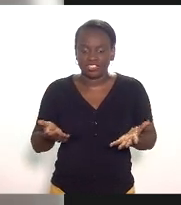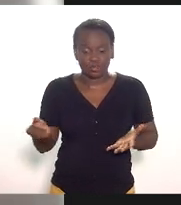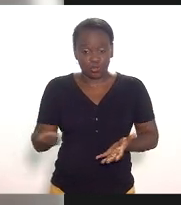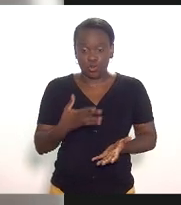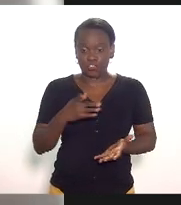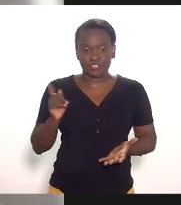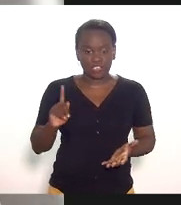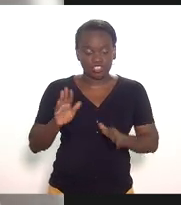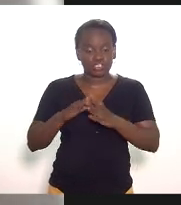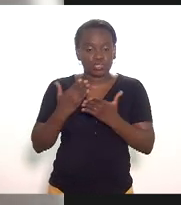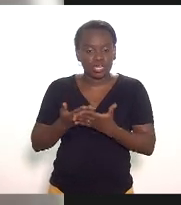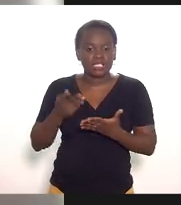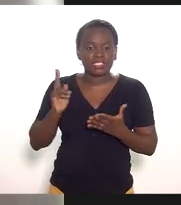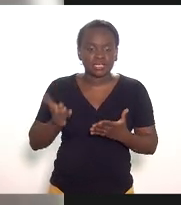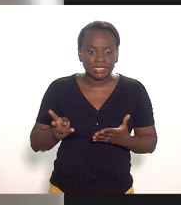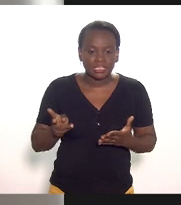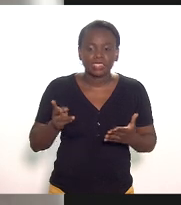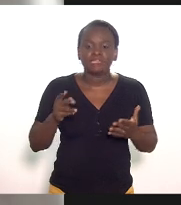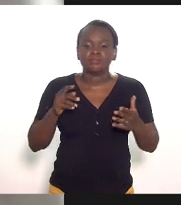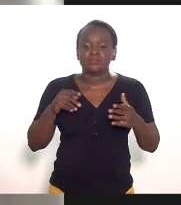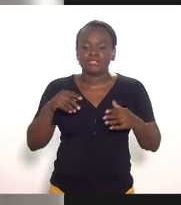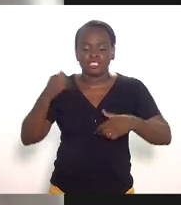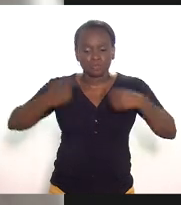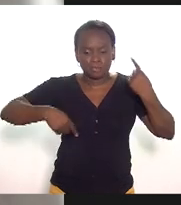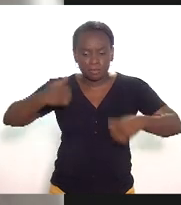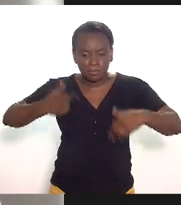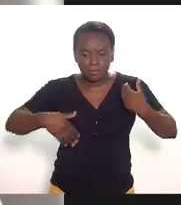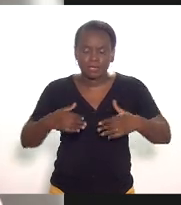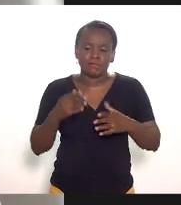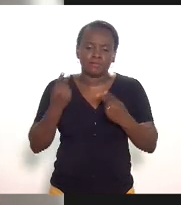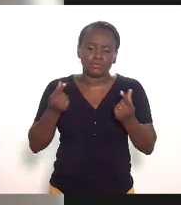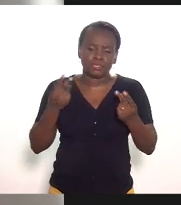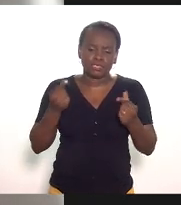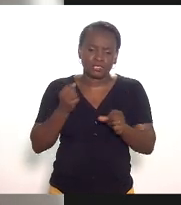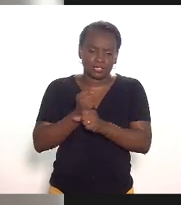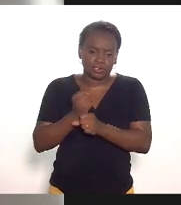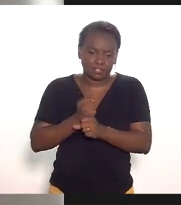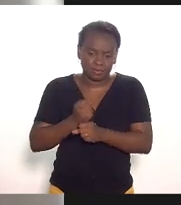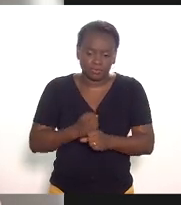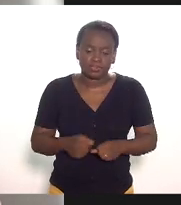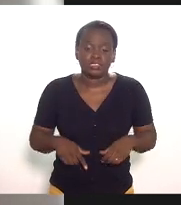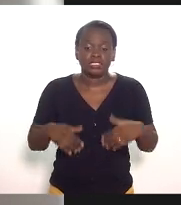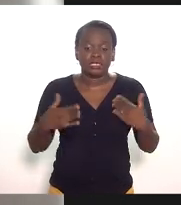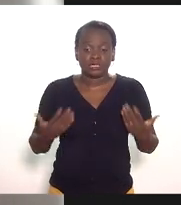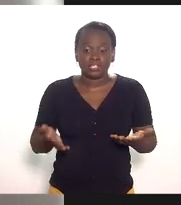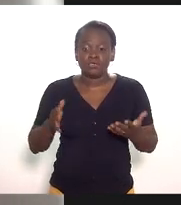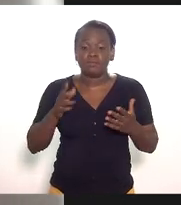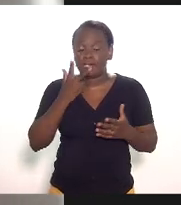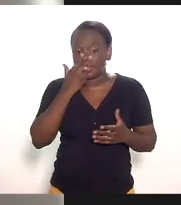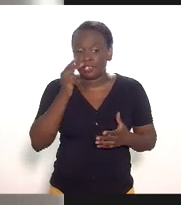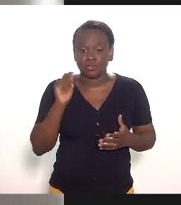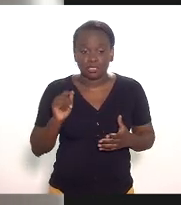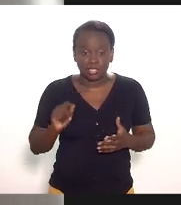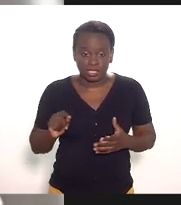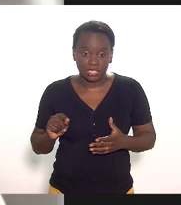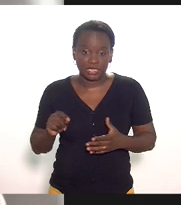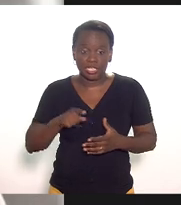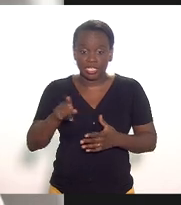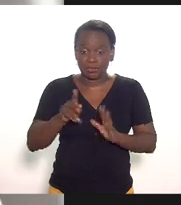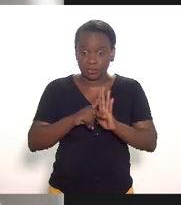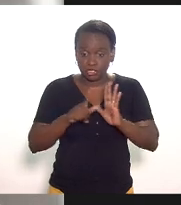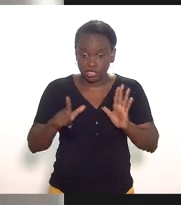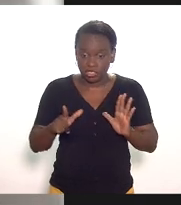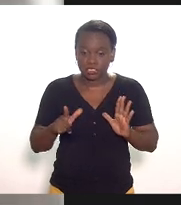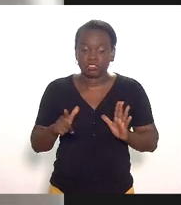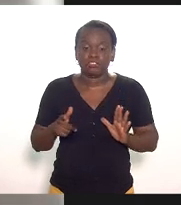tema da escola sem partido vem sendo debatido há muito tempo. E, no entanto, me parece que esse